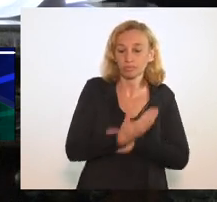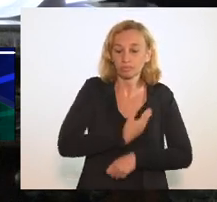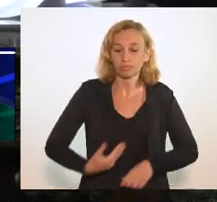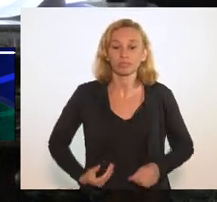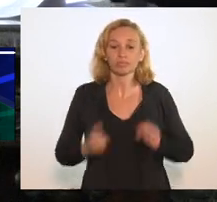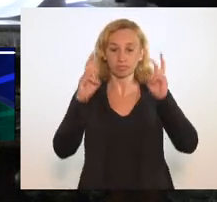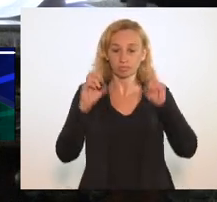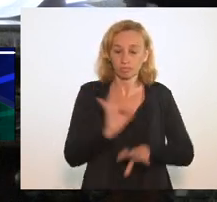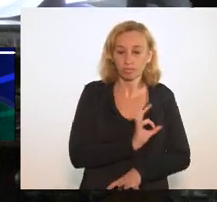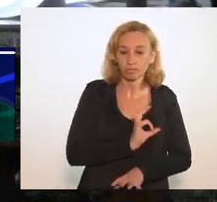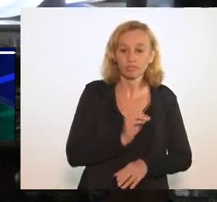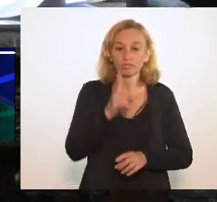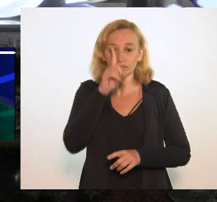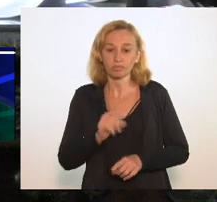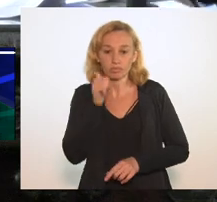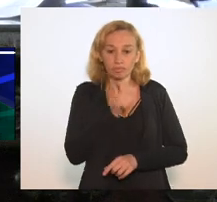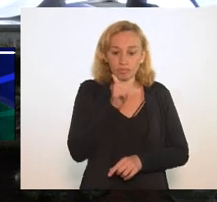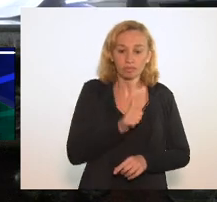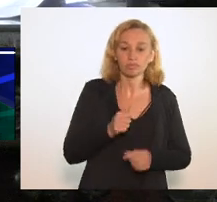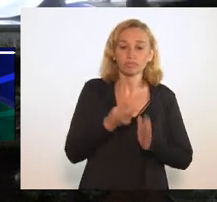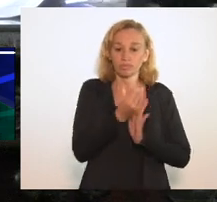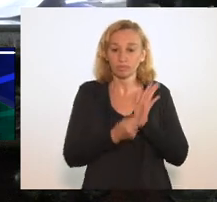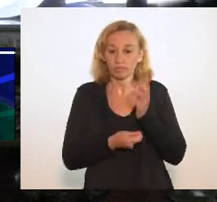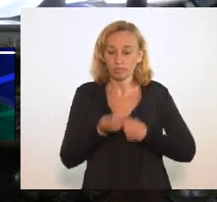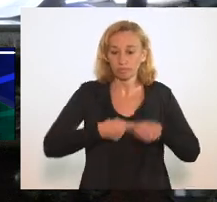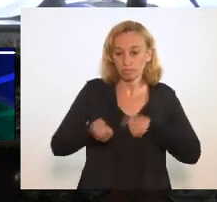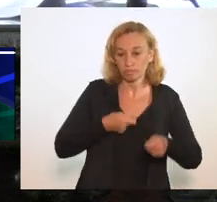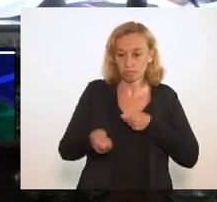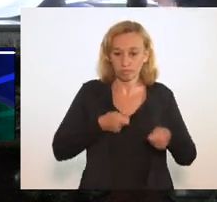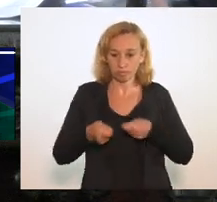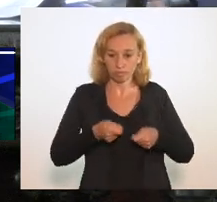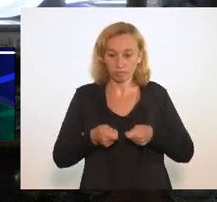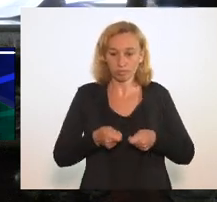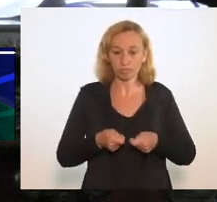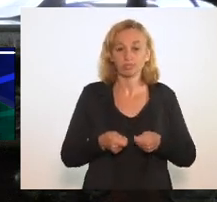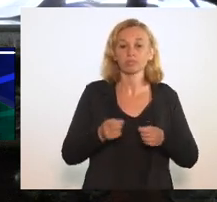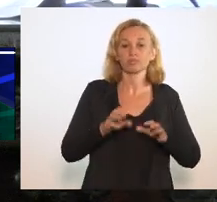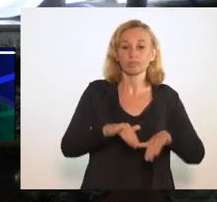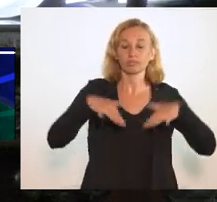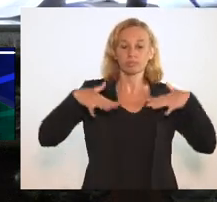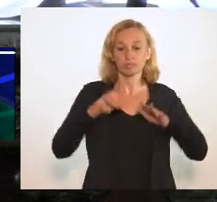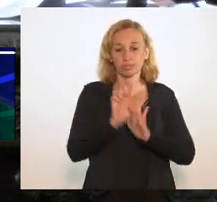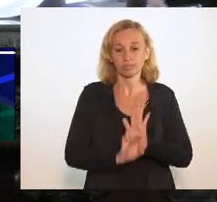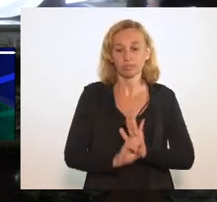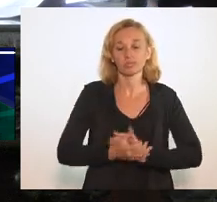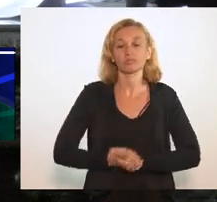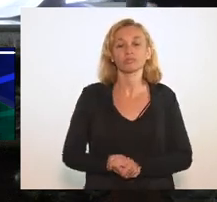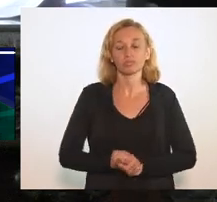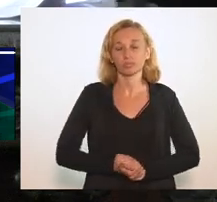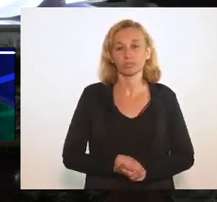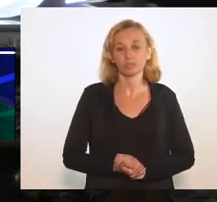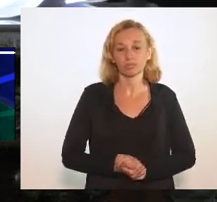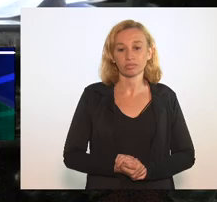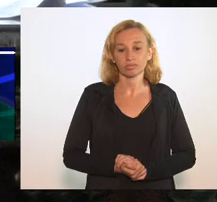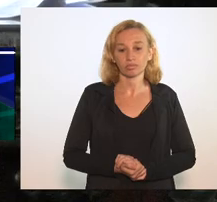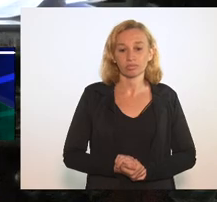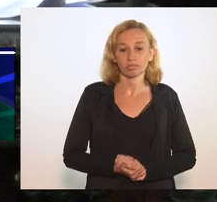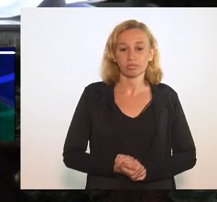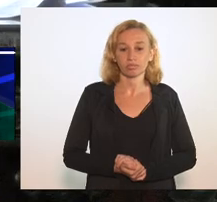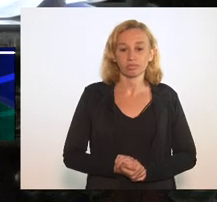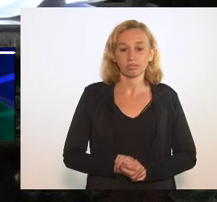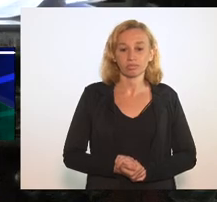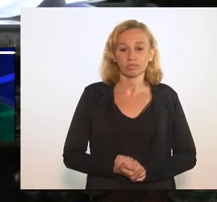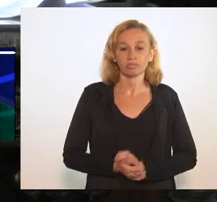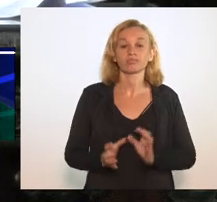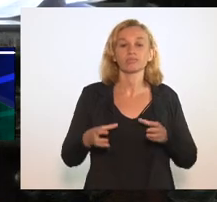de Polícia, Defesa do Direito da Mulher, de Orçamento, Finanças, Fiscalização Financeira e Controle às emendas de plenário. Permitir parecer pela